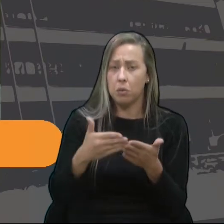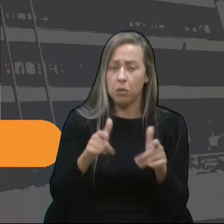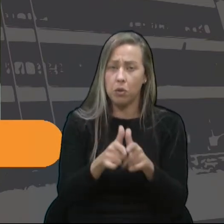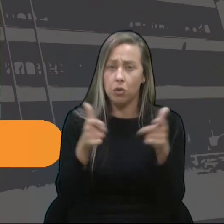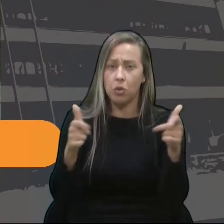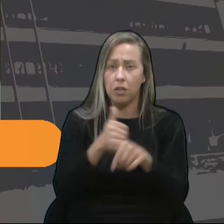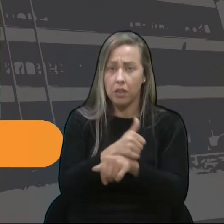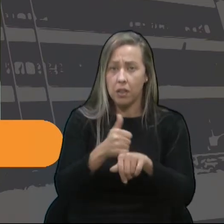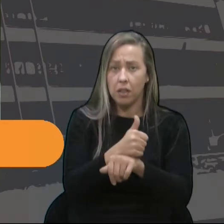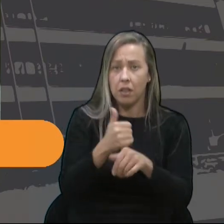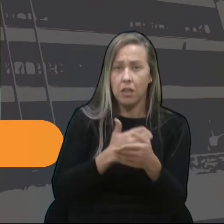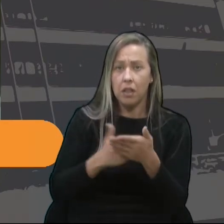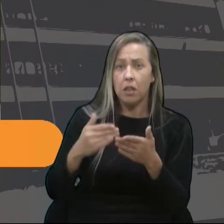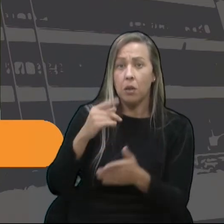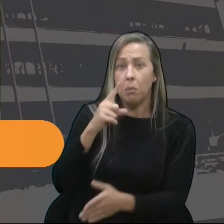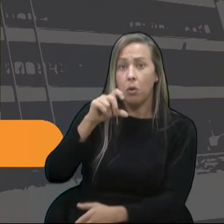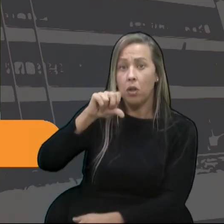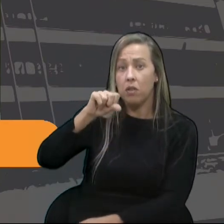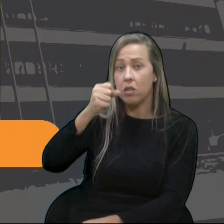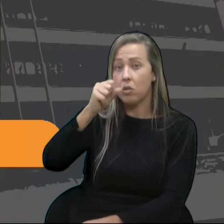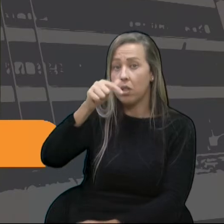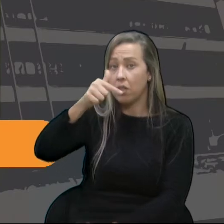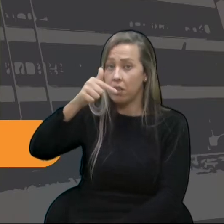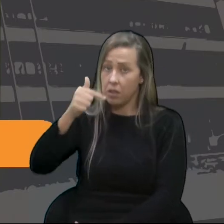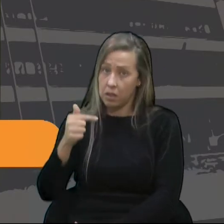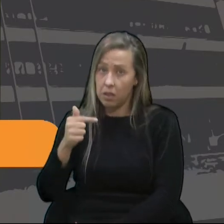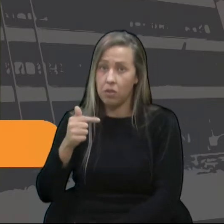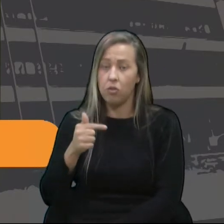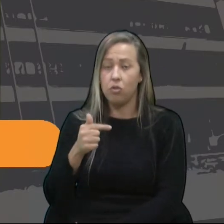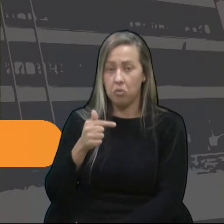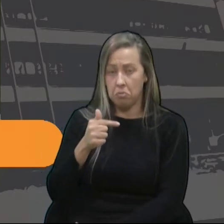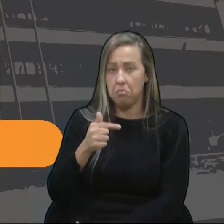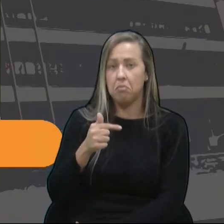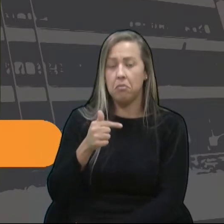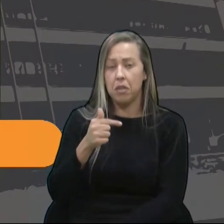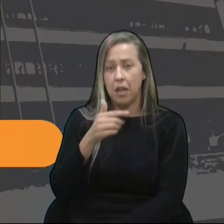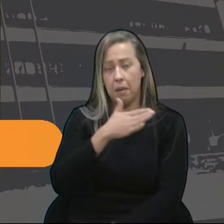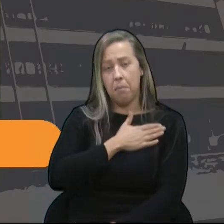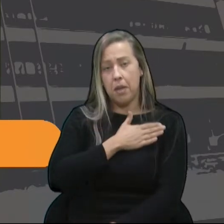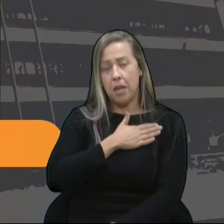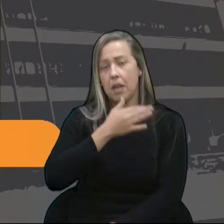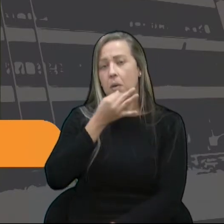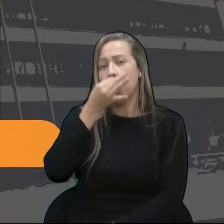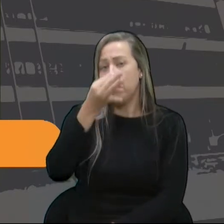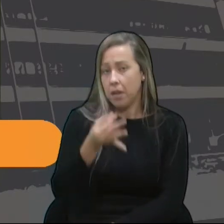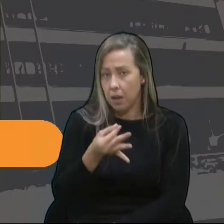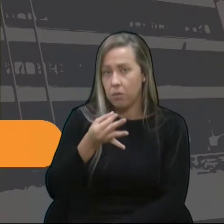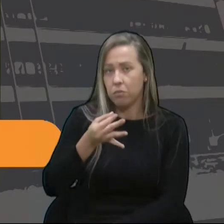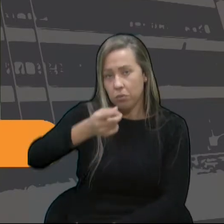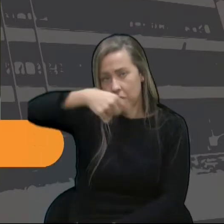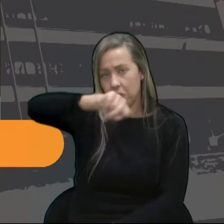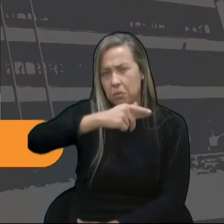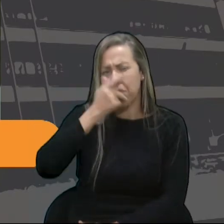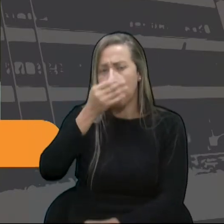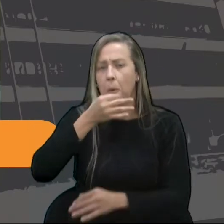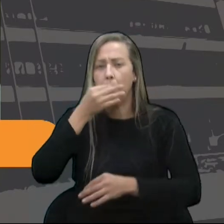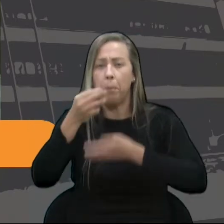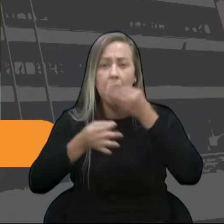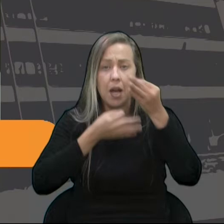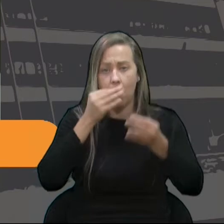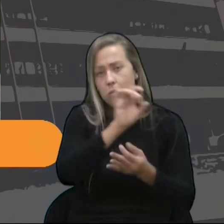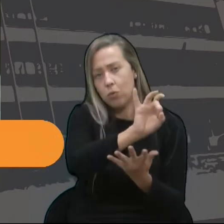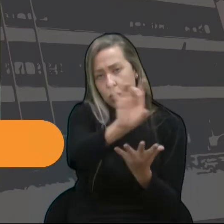jornalista em 1987. Quer dizer, a minha opinião, já que nós estamos falando de opinião aqui